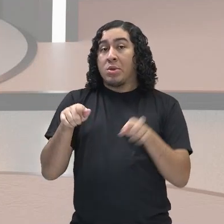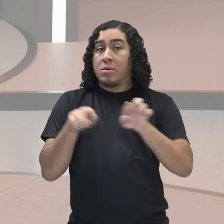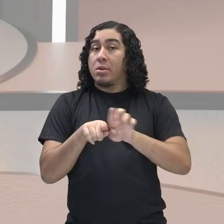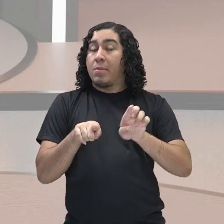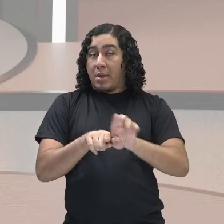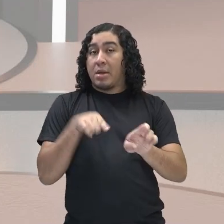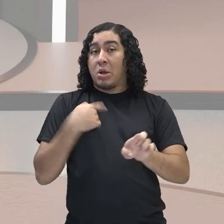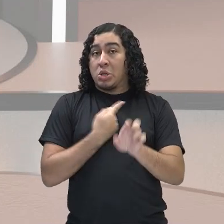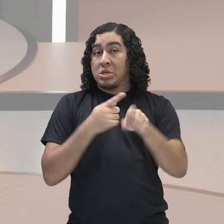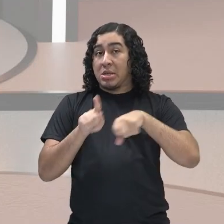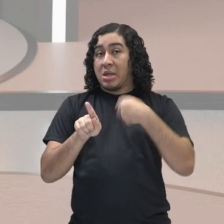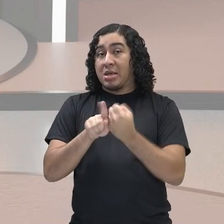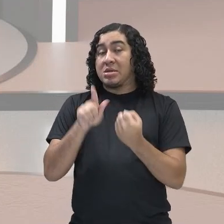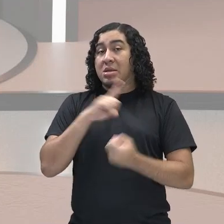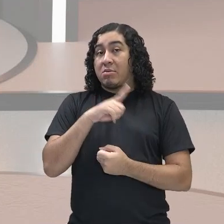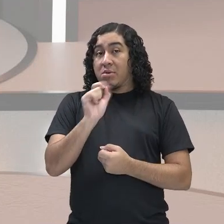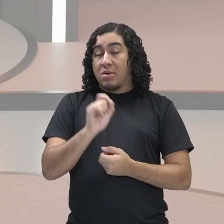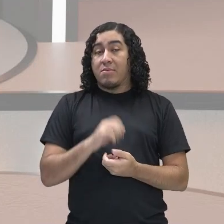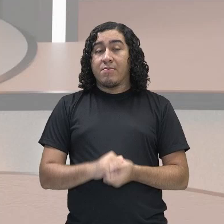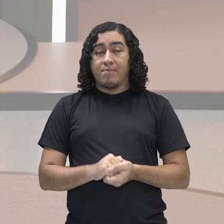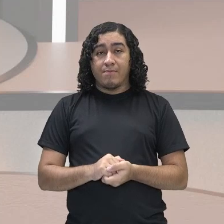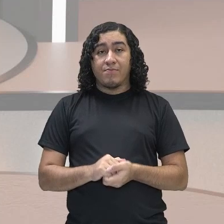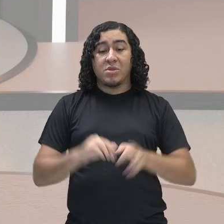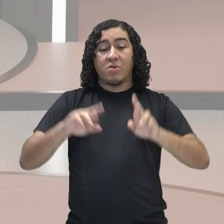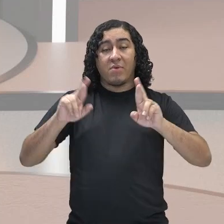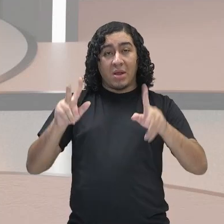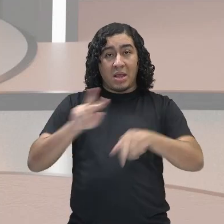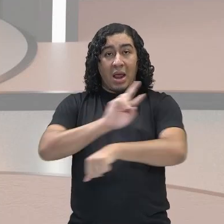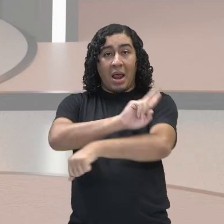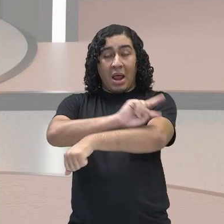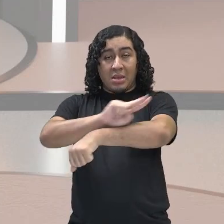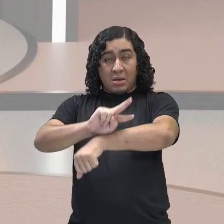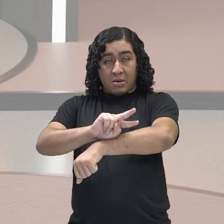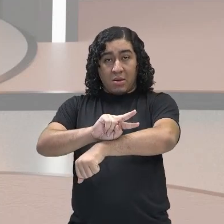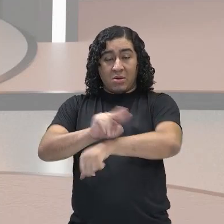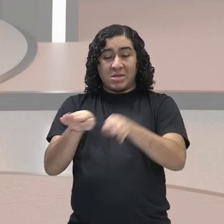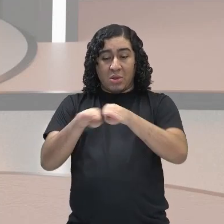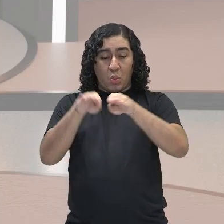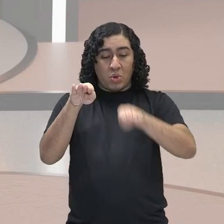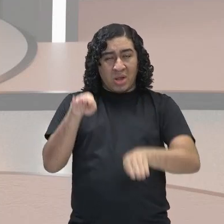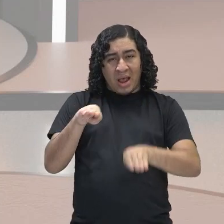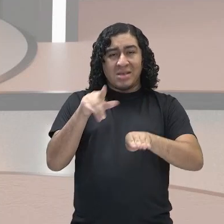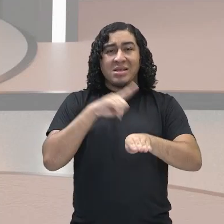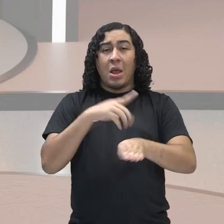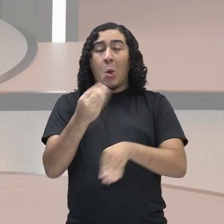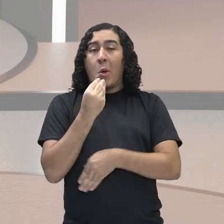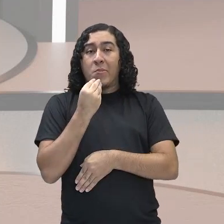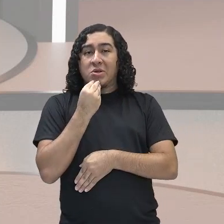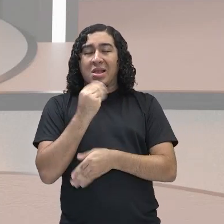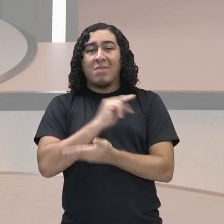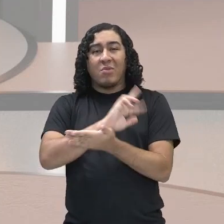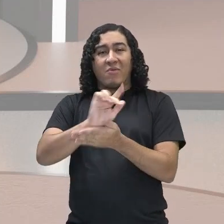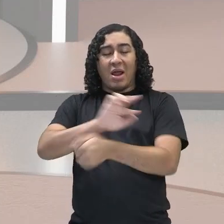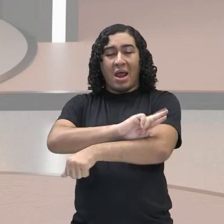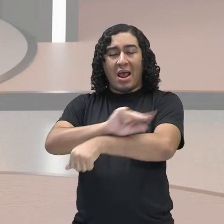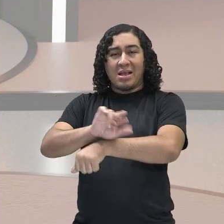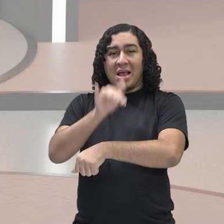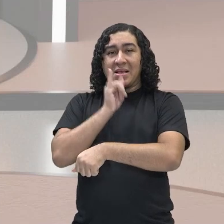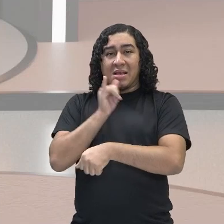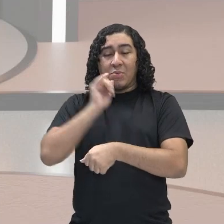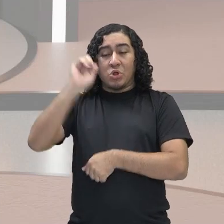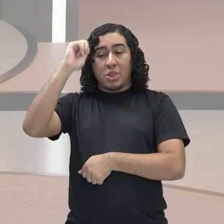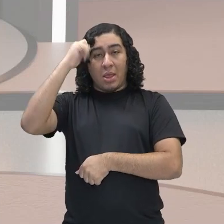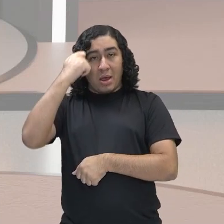nossas sociedades é a desigualdade racial, que é a desigualdade de oportunidades para diferentes raças, como